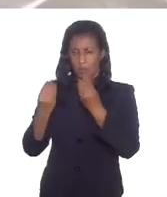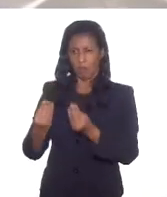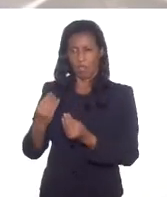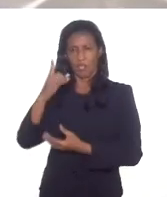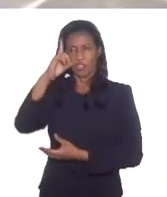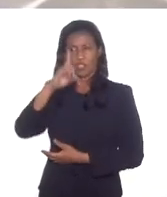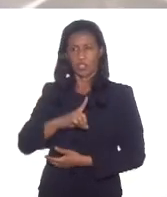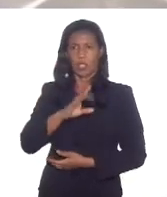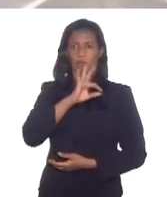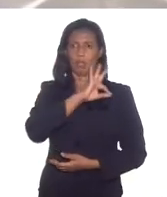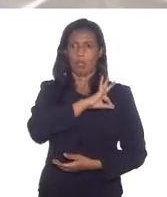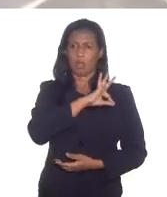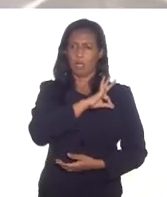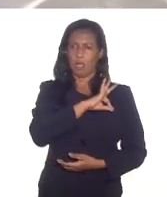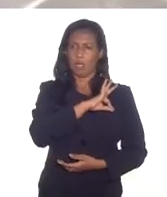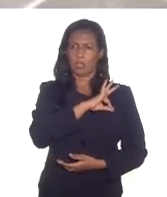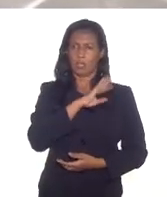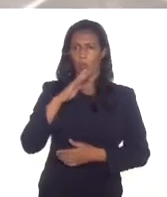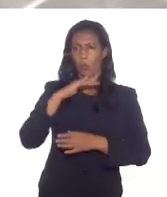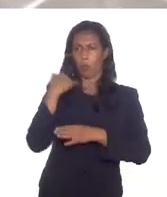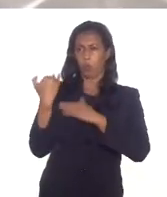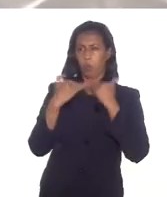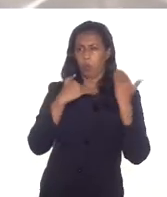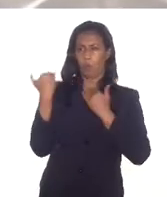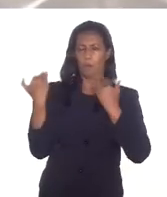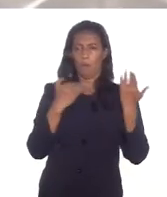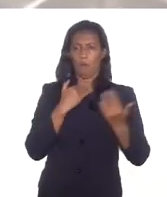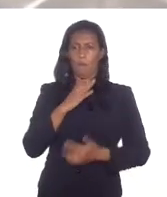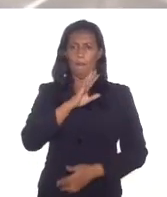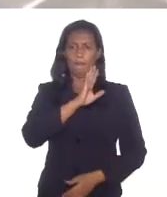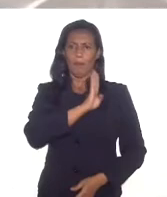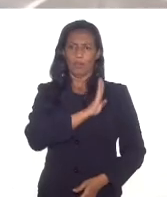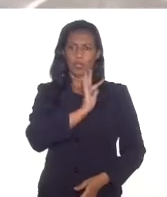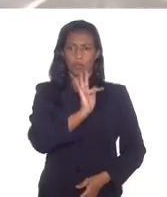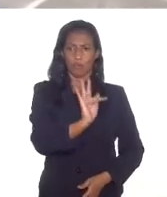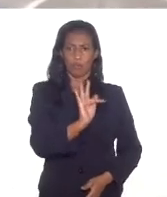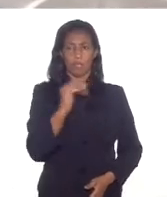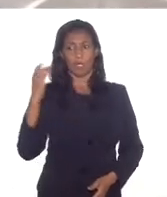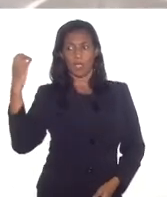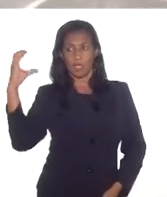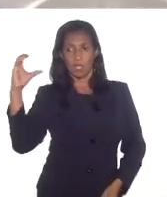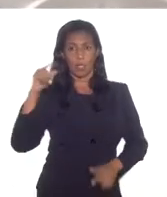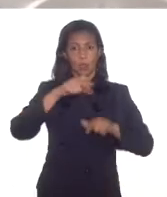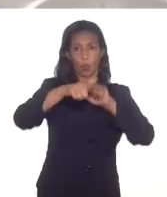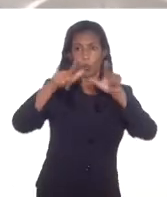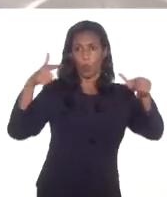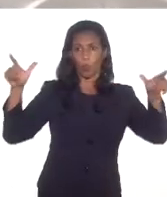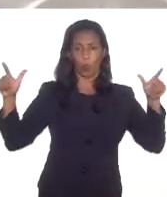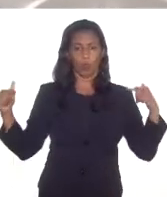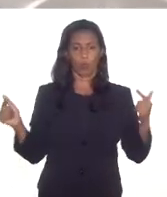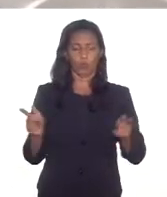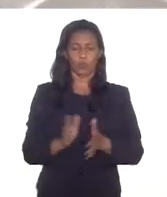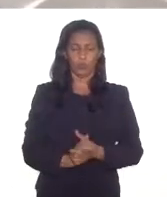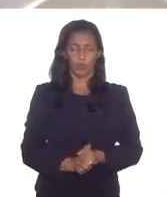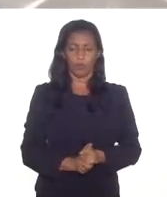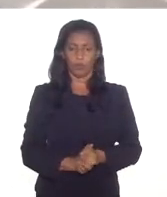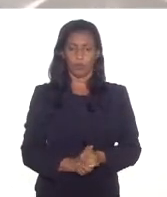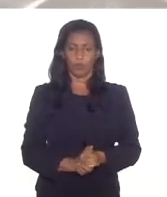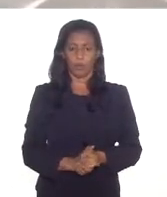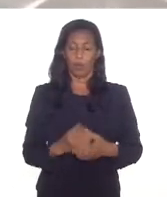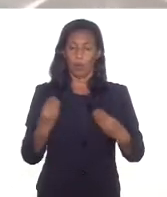da Delegacia de Homicídios na Baixada Fluminense e também em Niterói e outras tantas coisas.